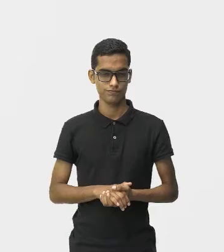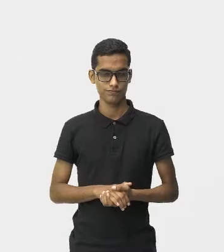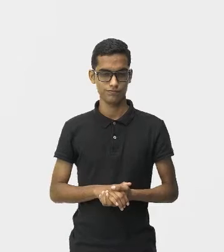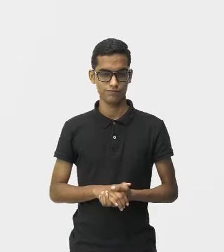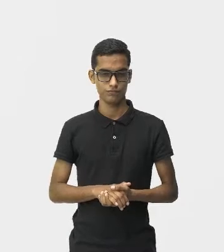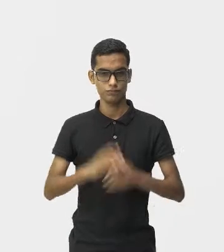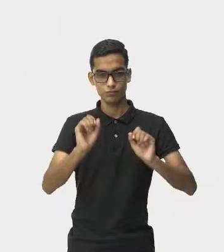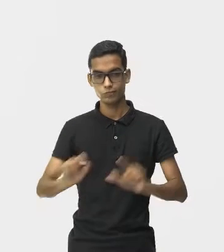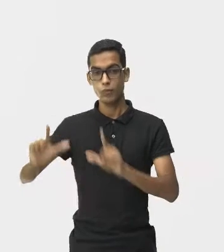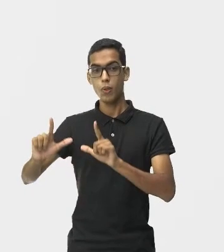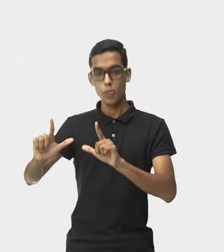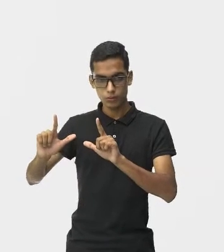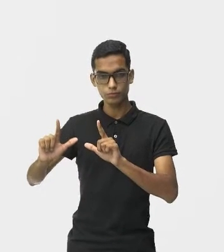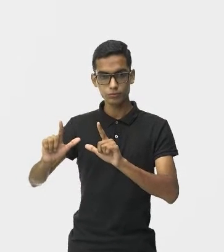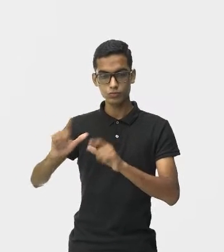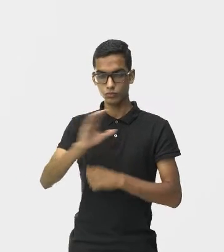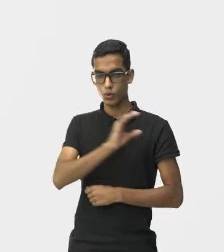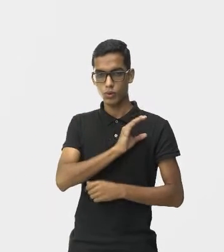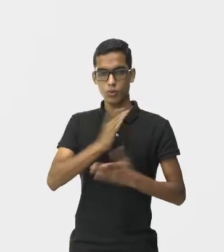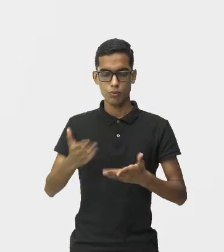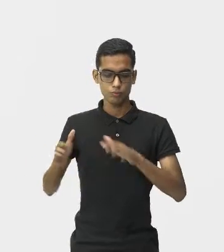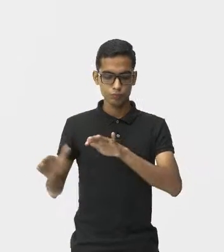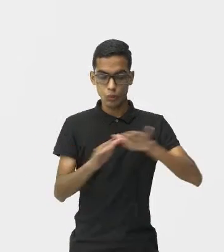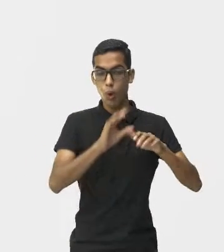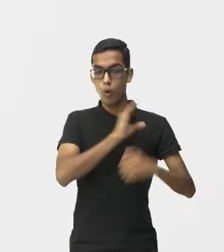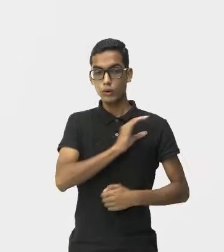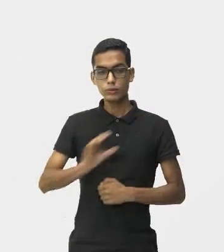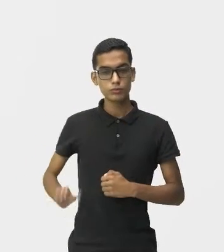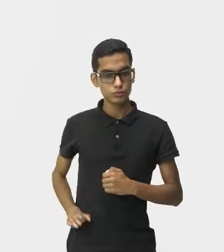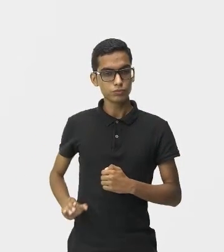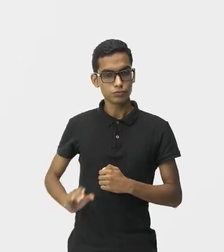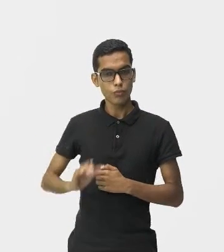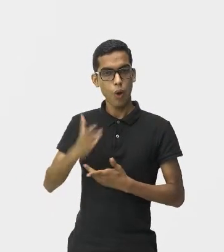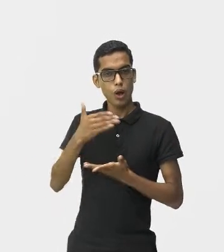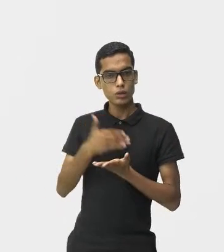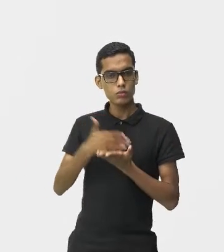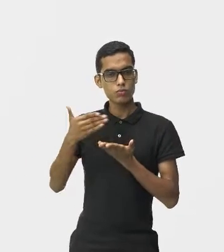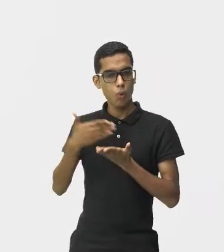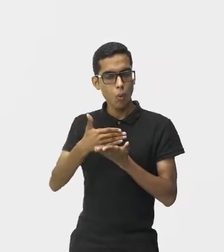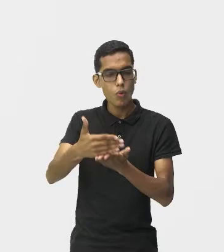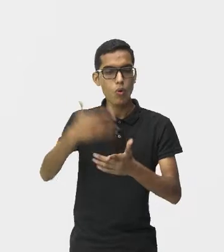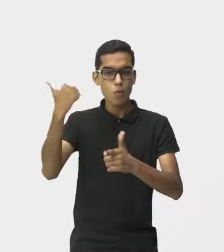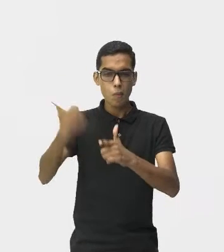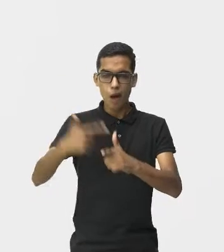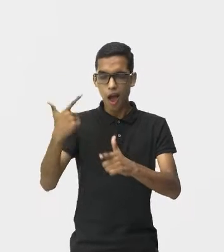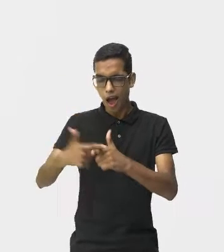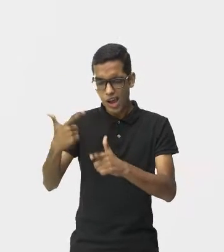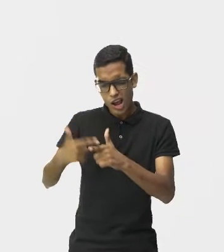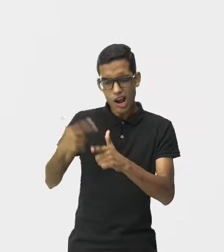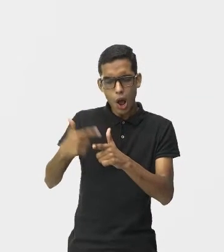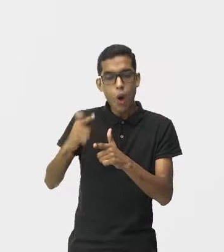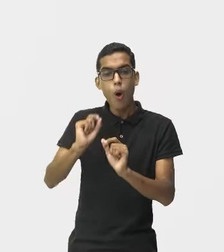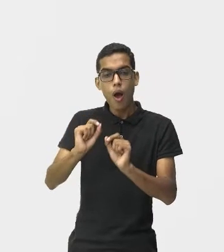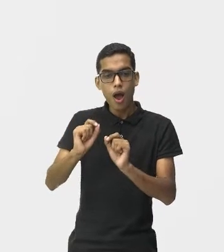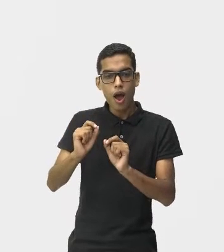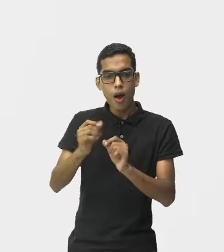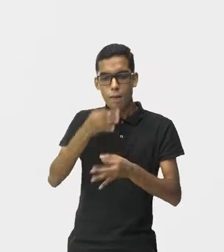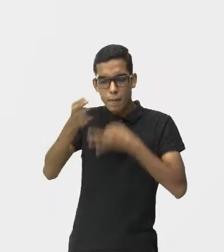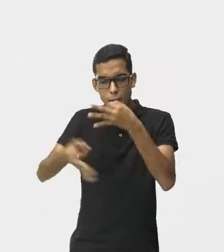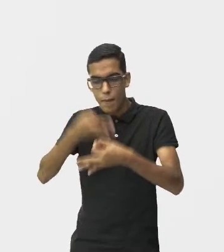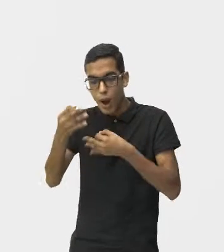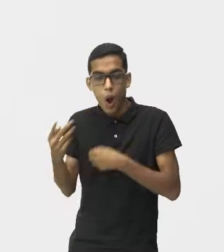O cristianismo trouxe consigo uma crítica aos valores sociais romanos. Também